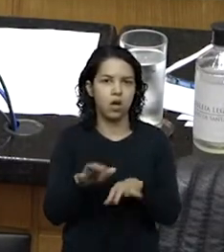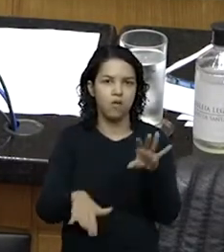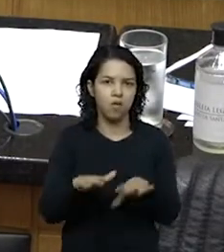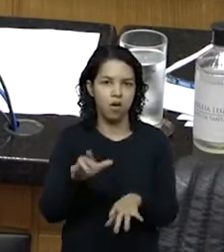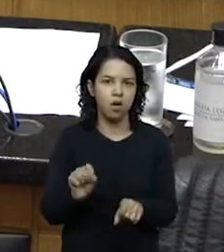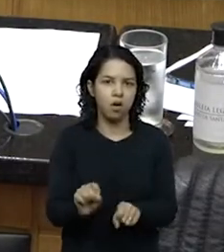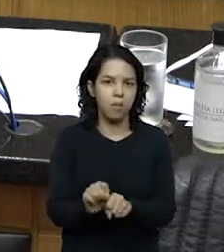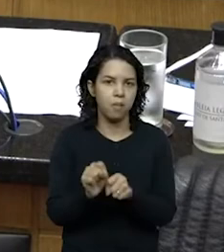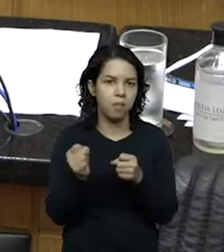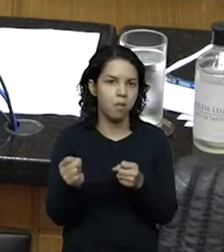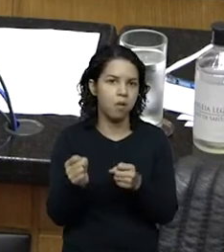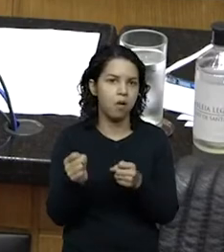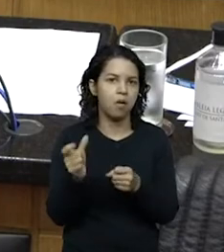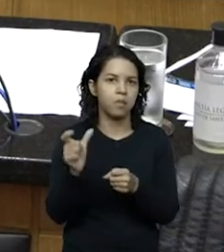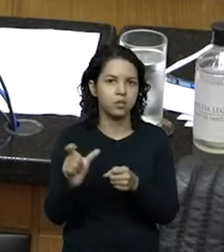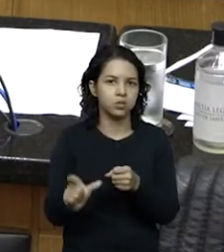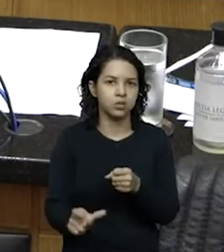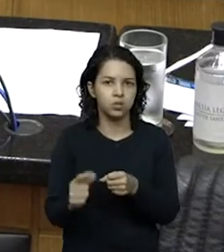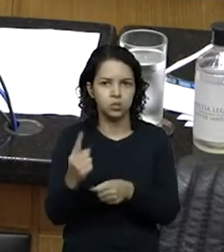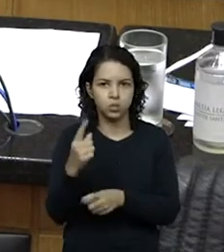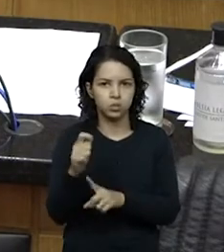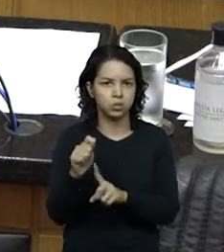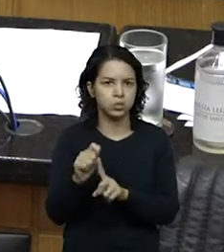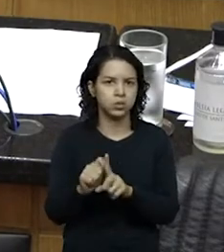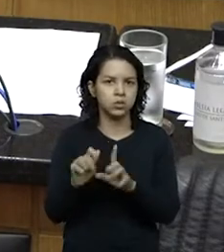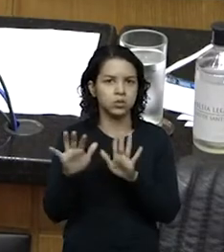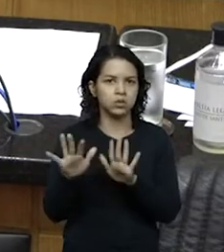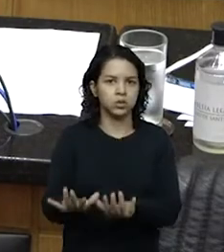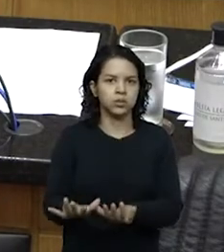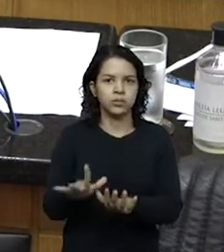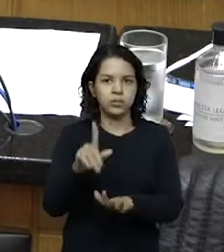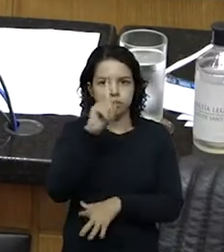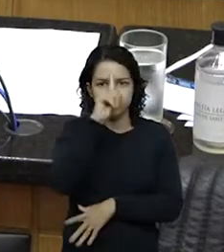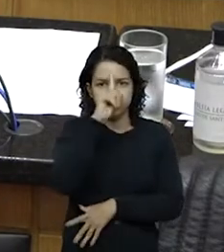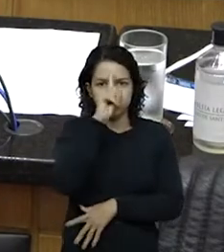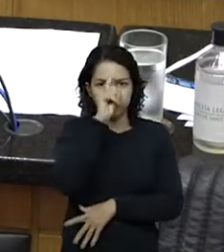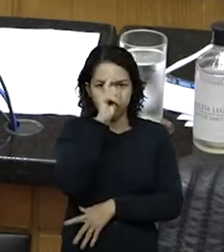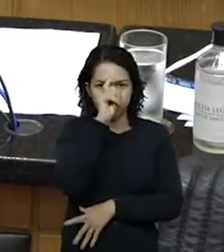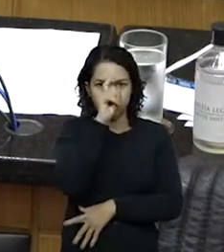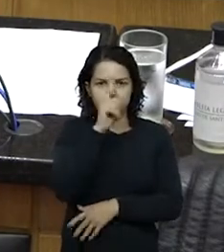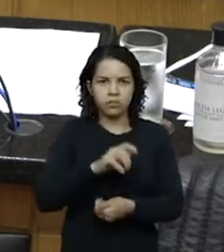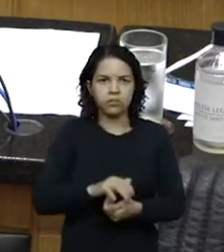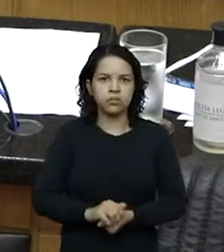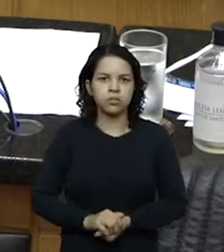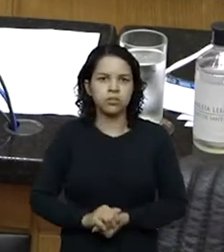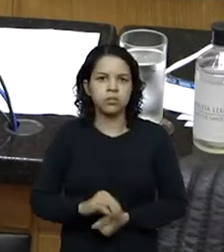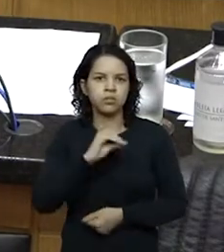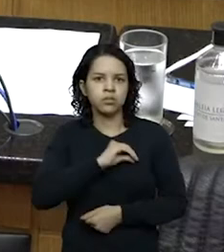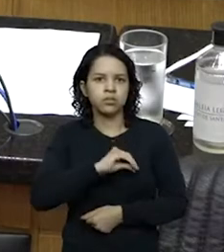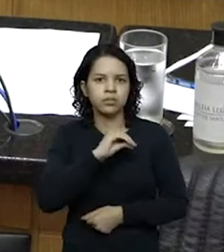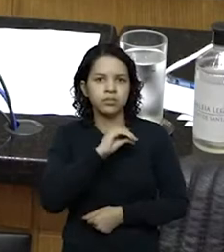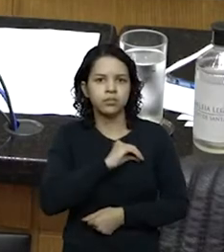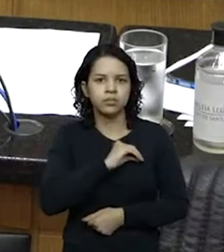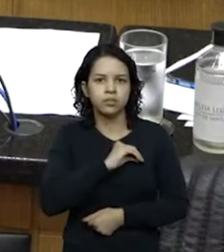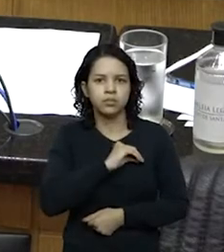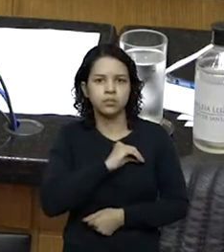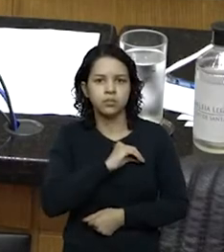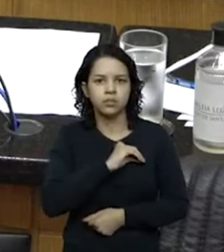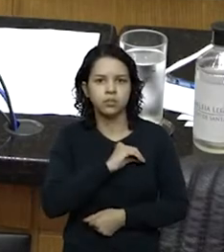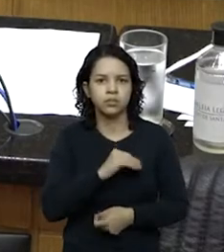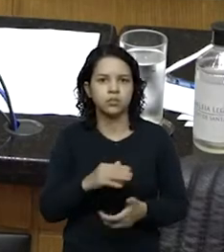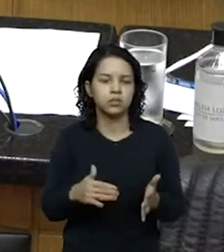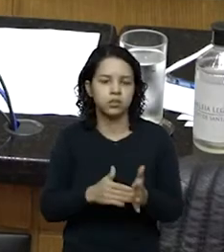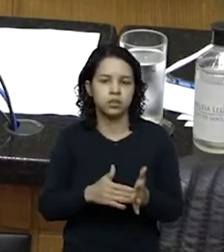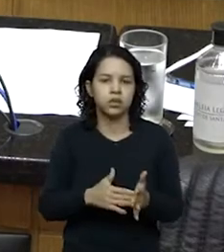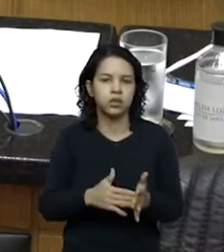a pessoa fica às vezes um mês no hospital e remuneração chega a ser se não